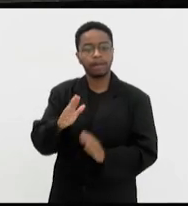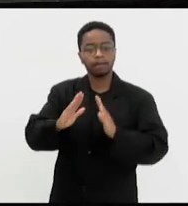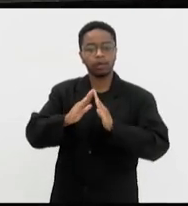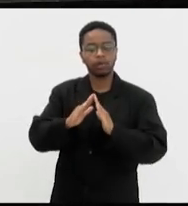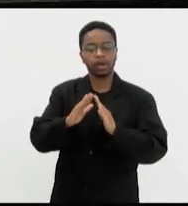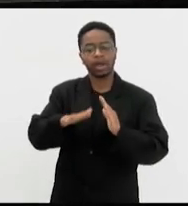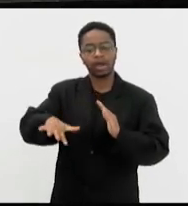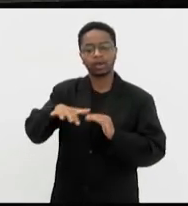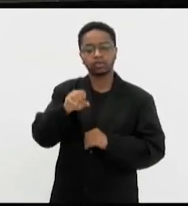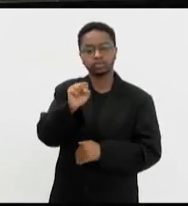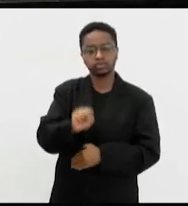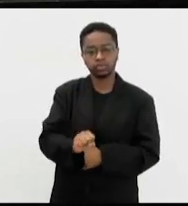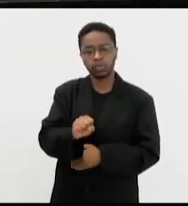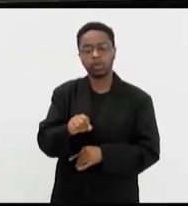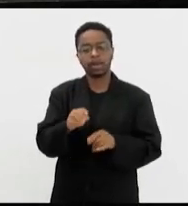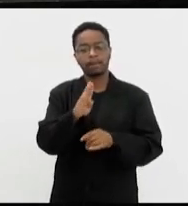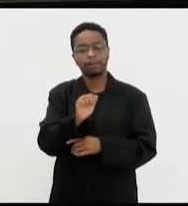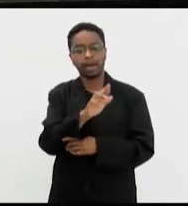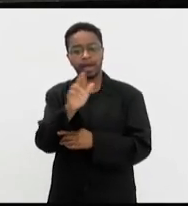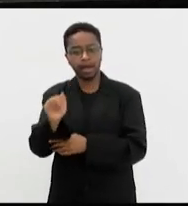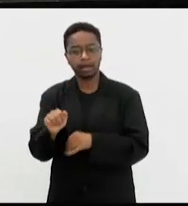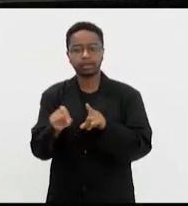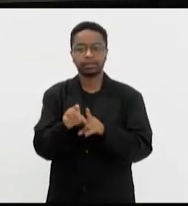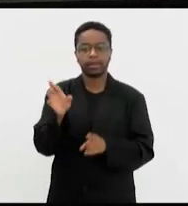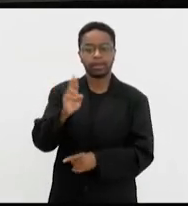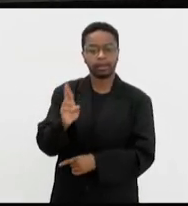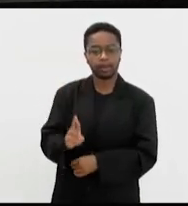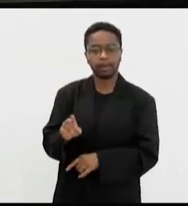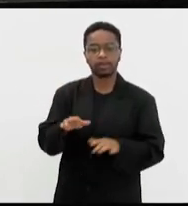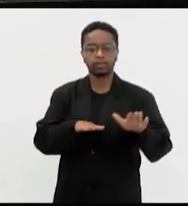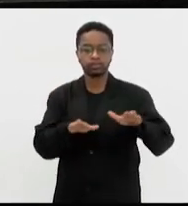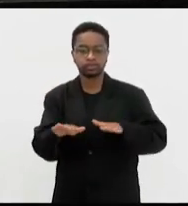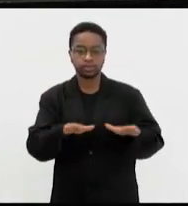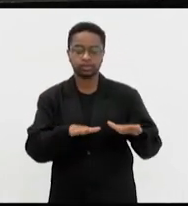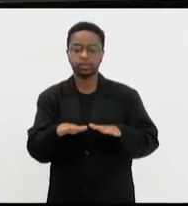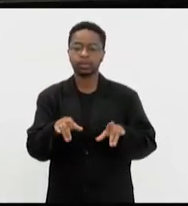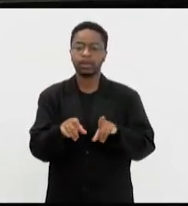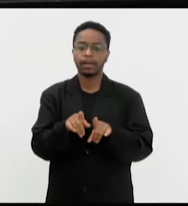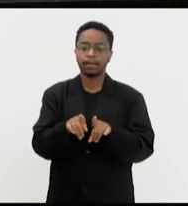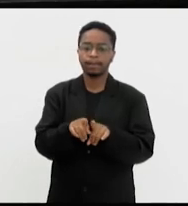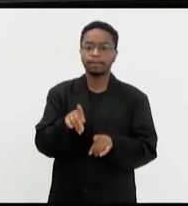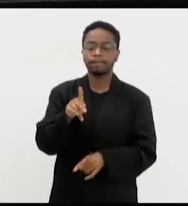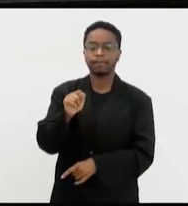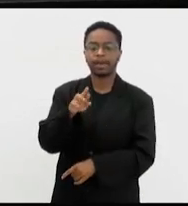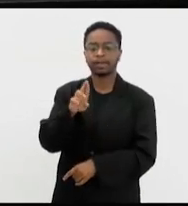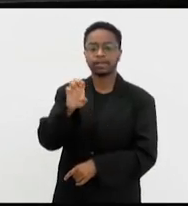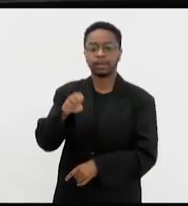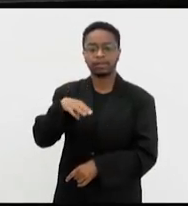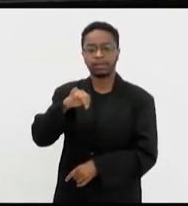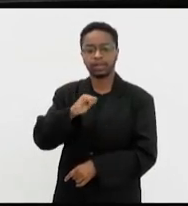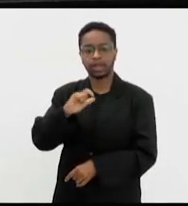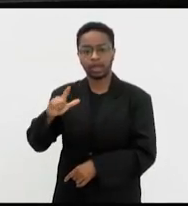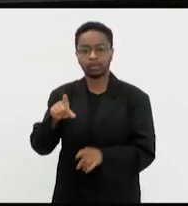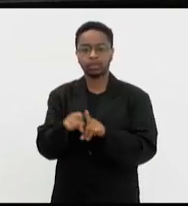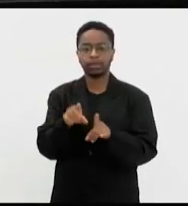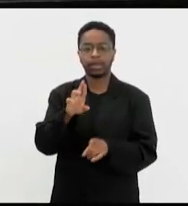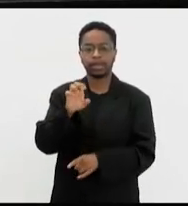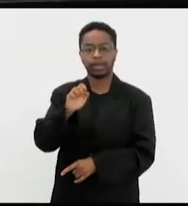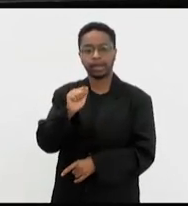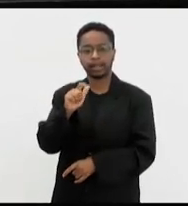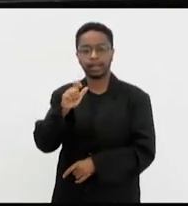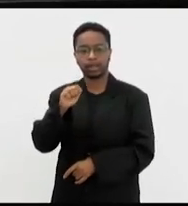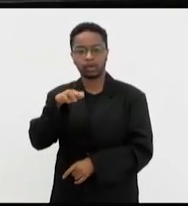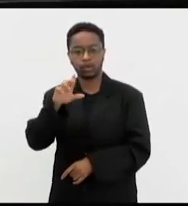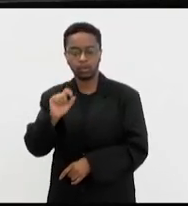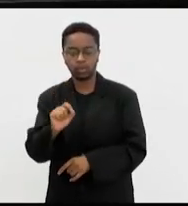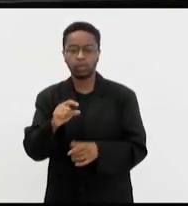sul que estão na Barra que estão no Recreio em jacaré Paguá em Padre Miguel em rengo em Coelho Neto em